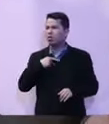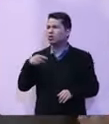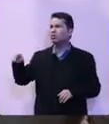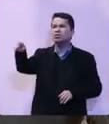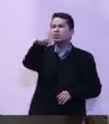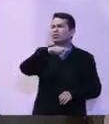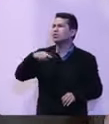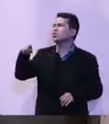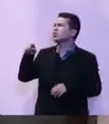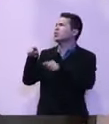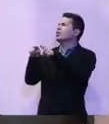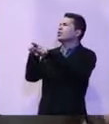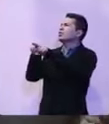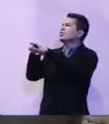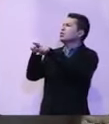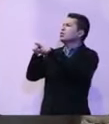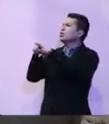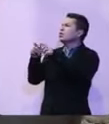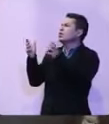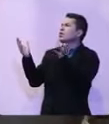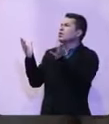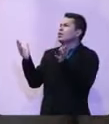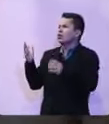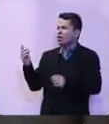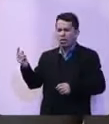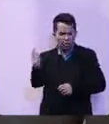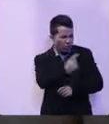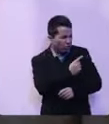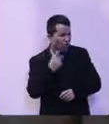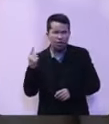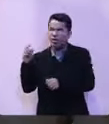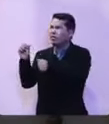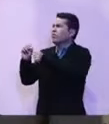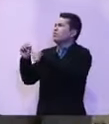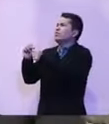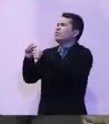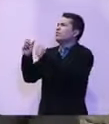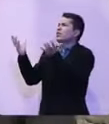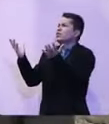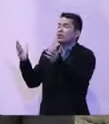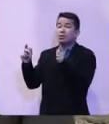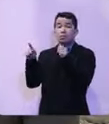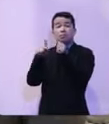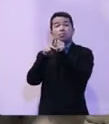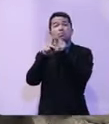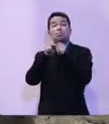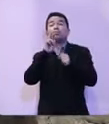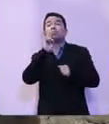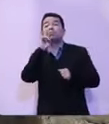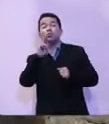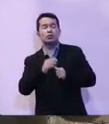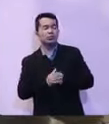apóstolos, irmãos, que faremos? E Pedro respondeu,